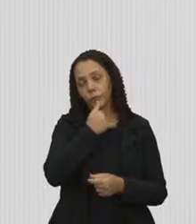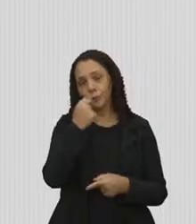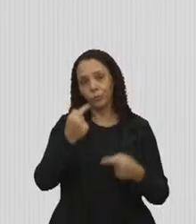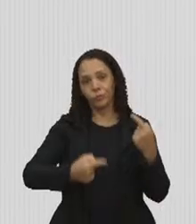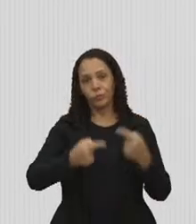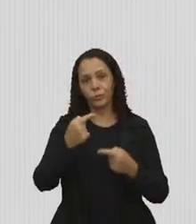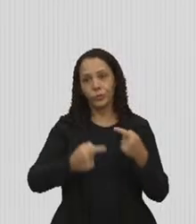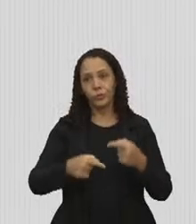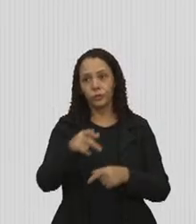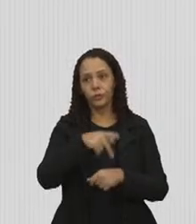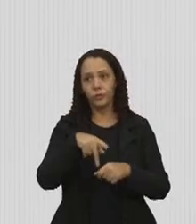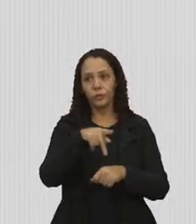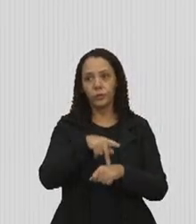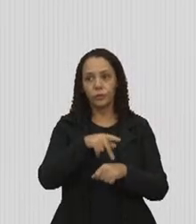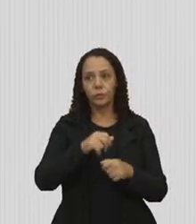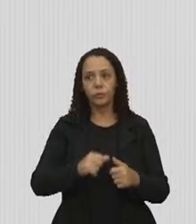nacional.